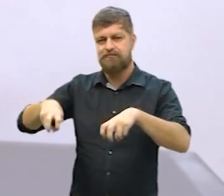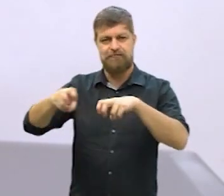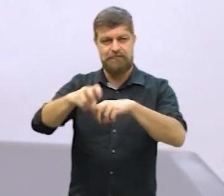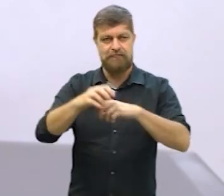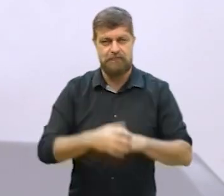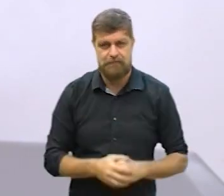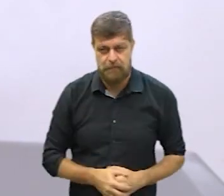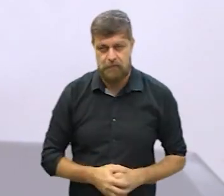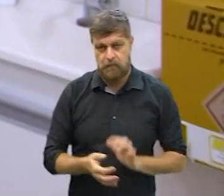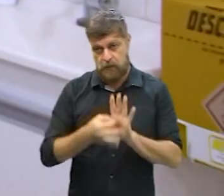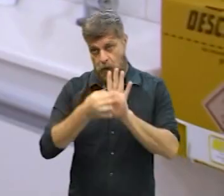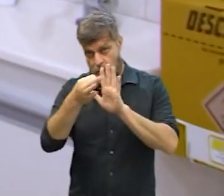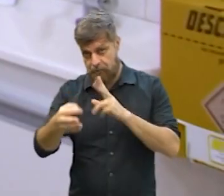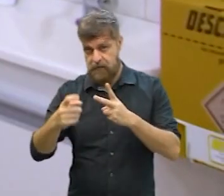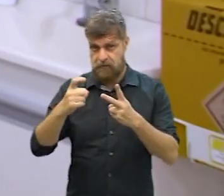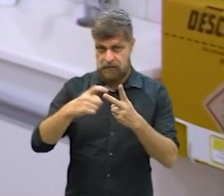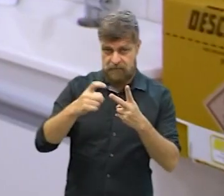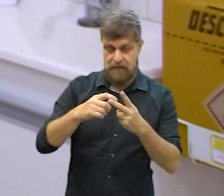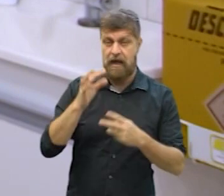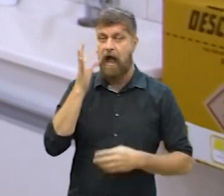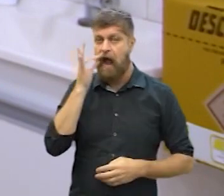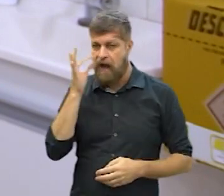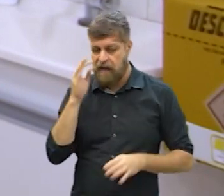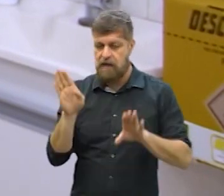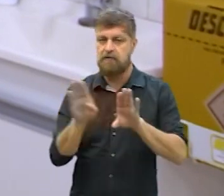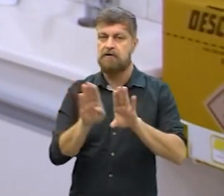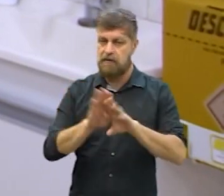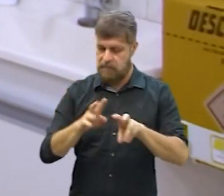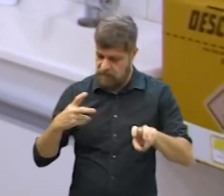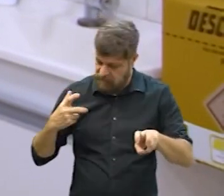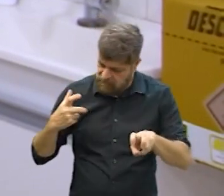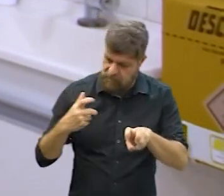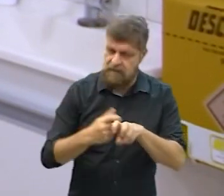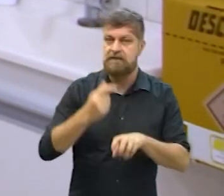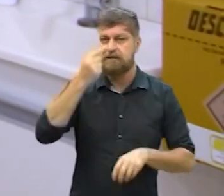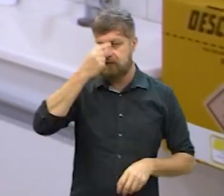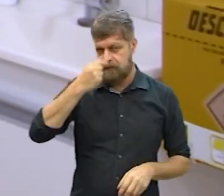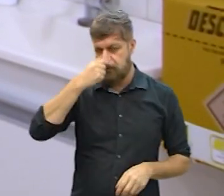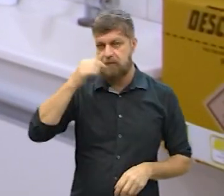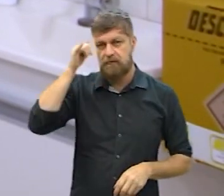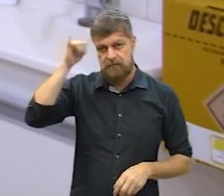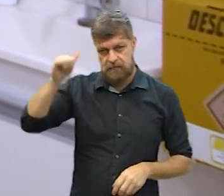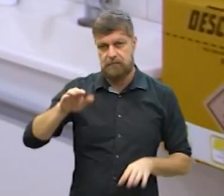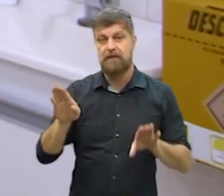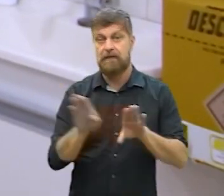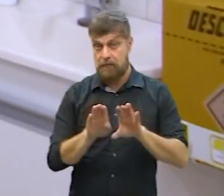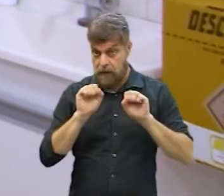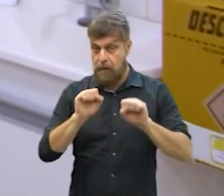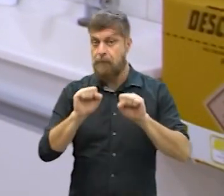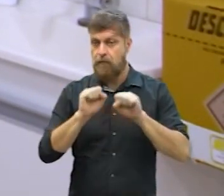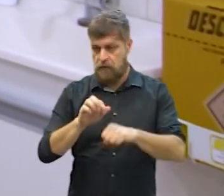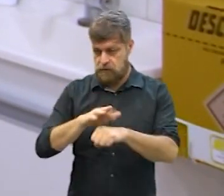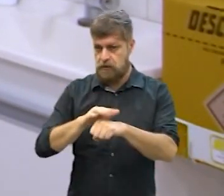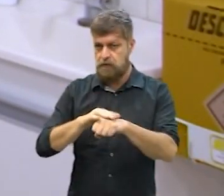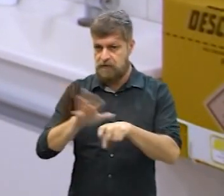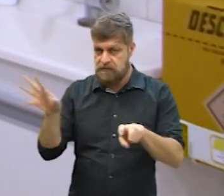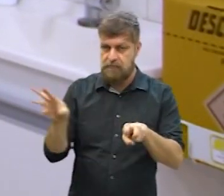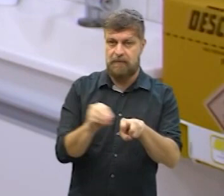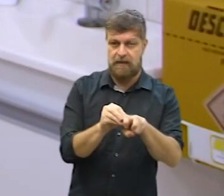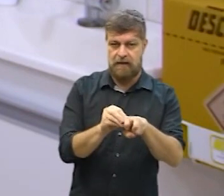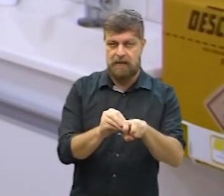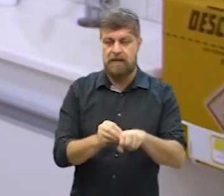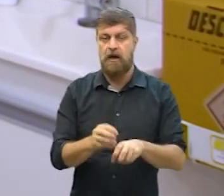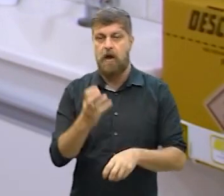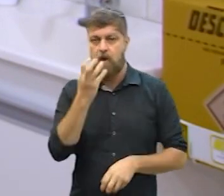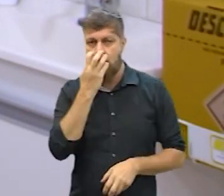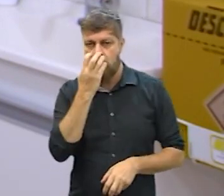socializando com outros animais. E segundo a veterinária, gatos também devem tomar a vacina de gripe. Gato também pode pegar a